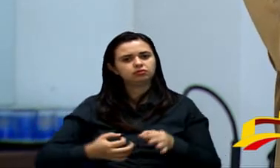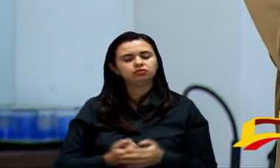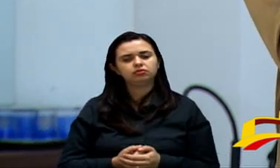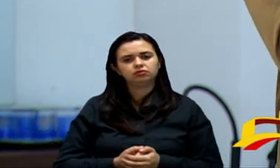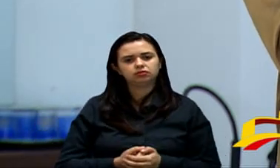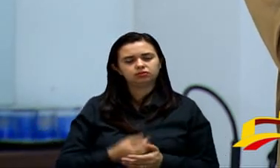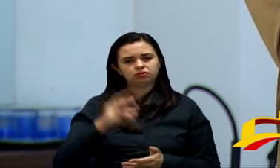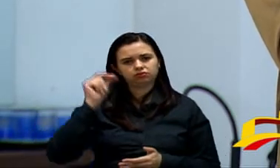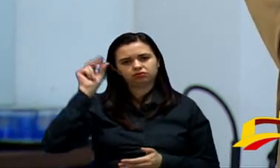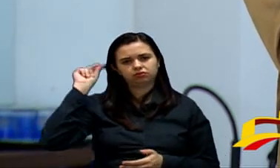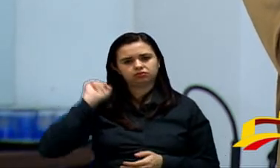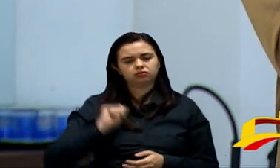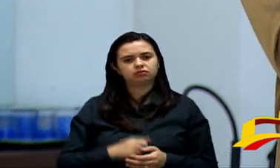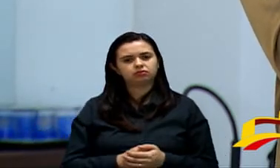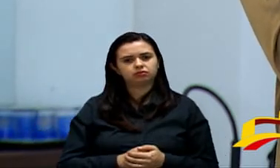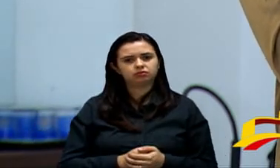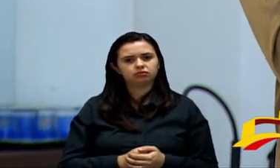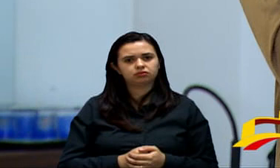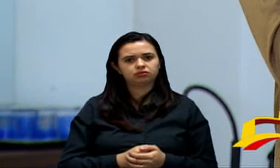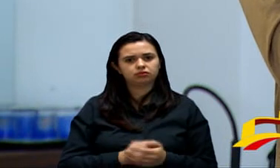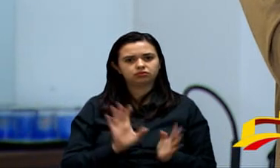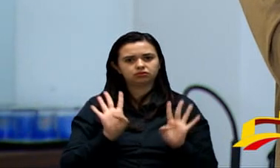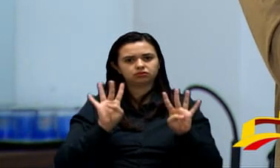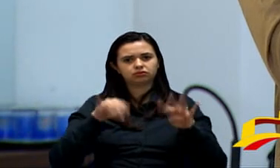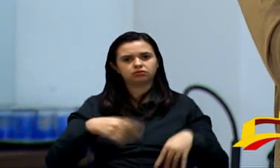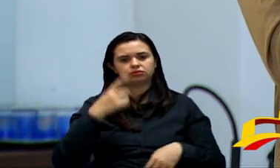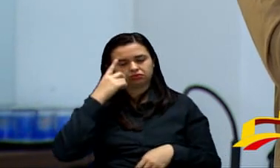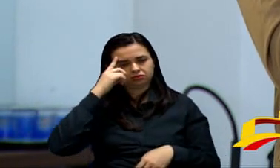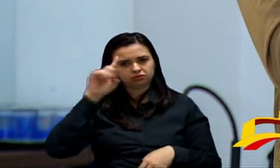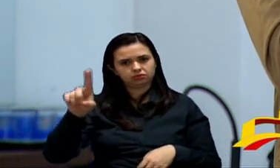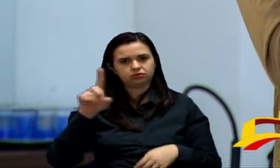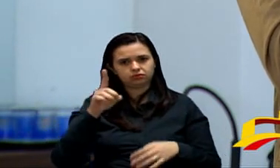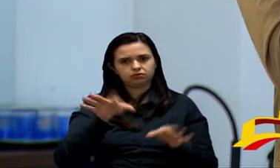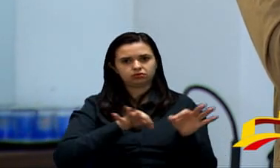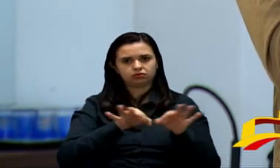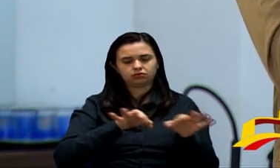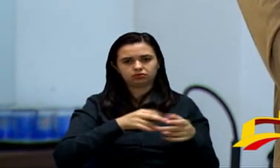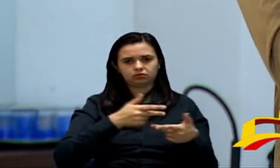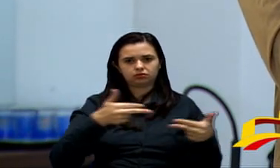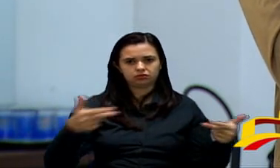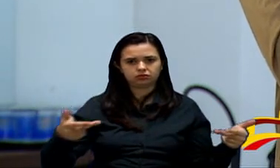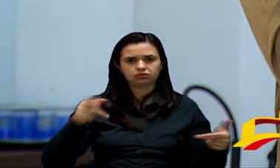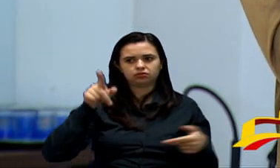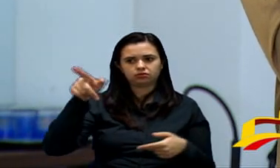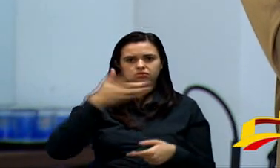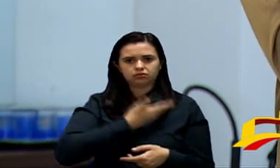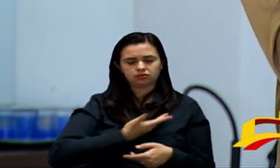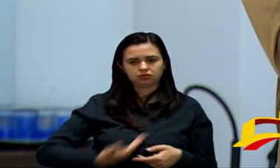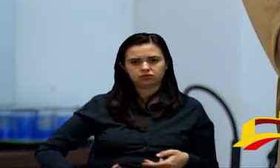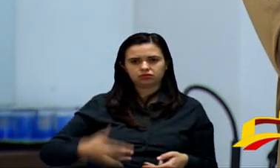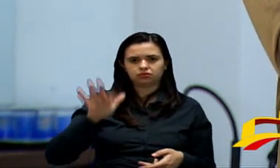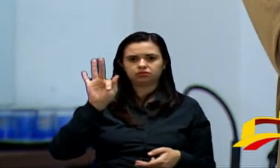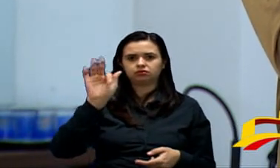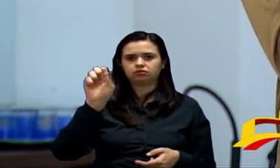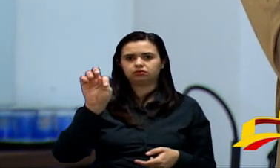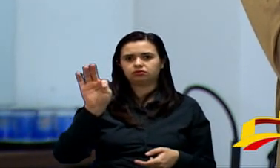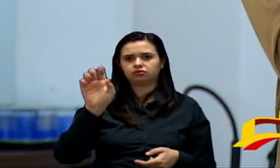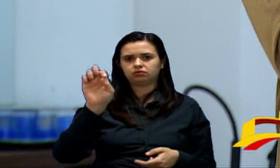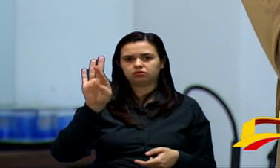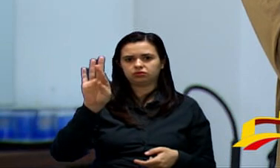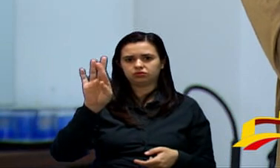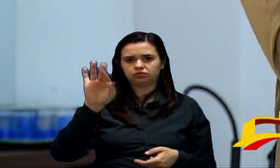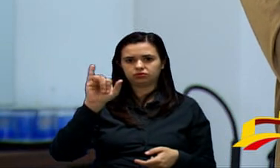matéria antiga. O último dia de atividades da governadora do Rio Grande do Norte, Fátima Bezerra, do PT, pela compra frustrada de